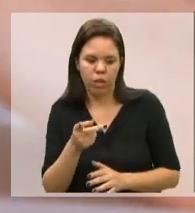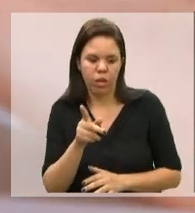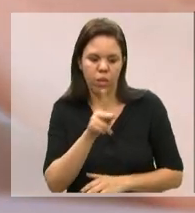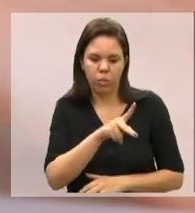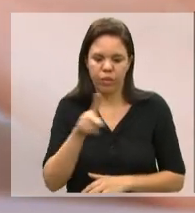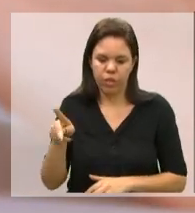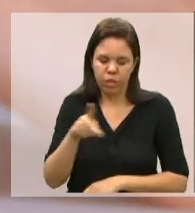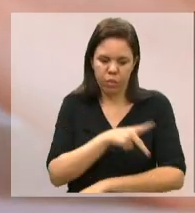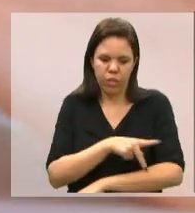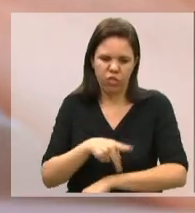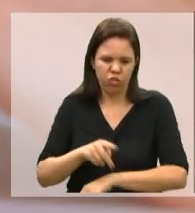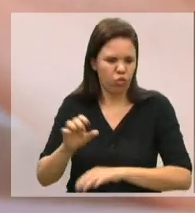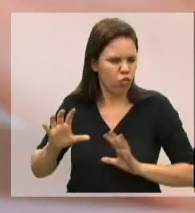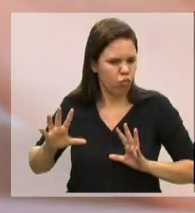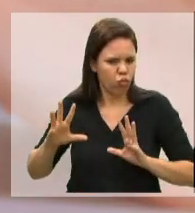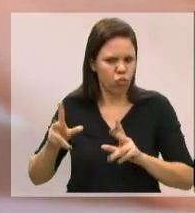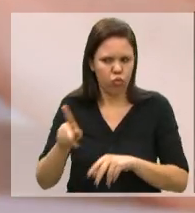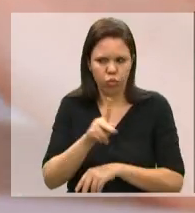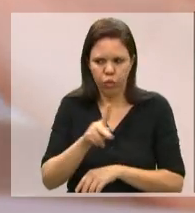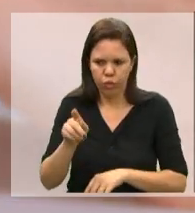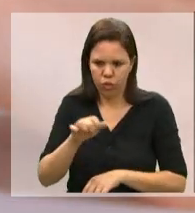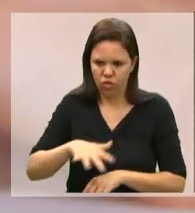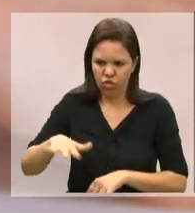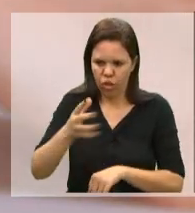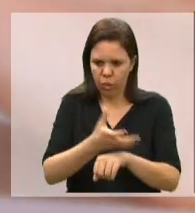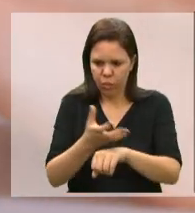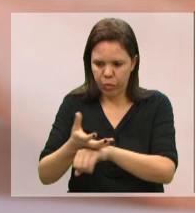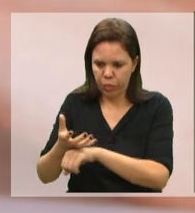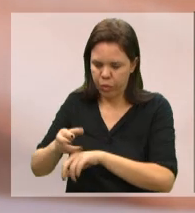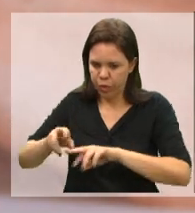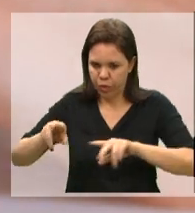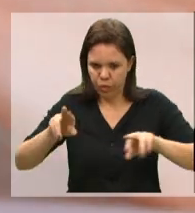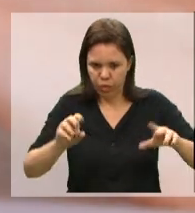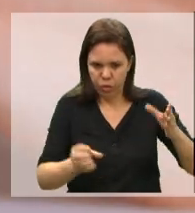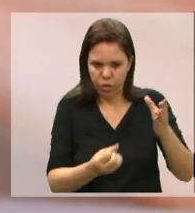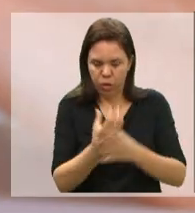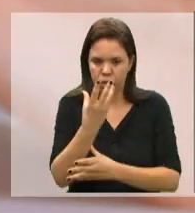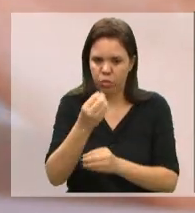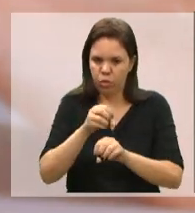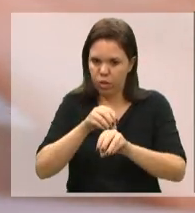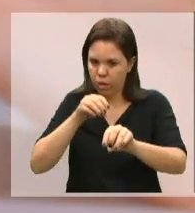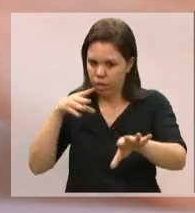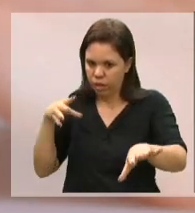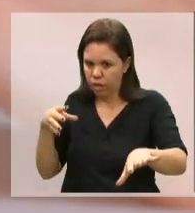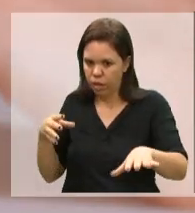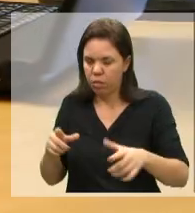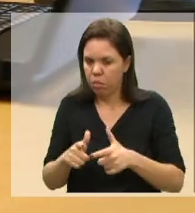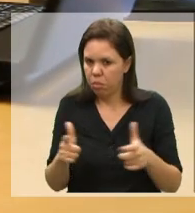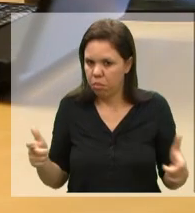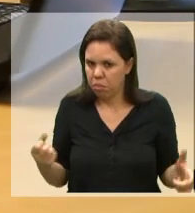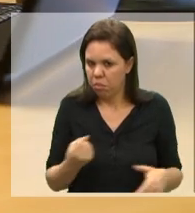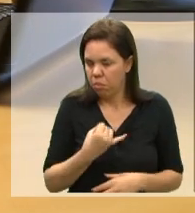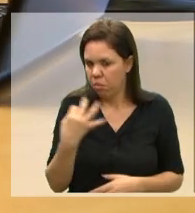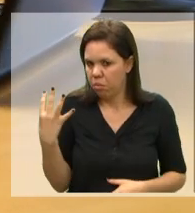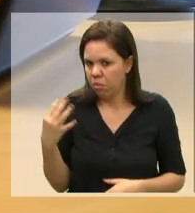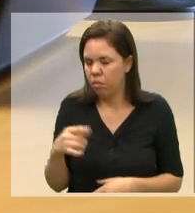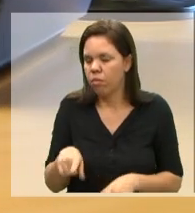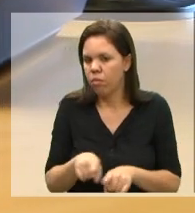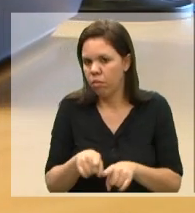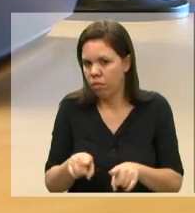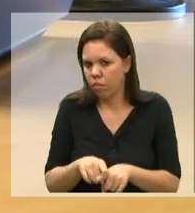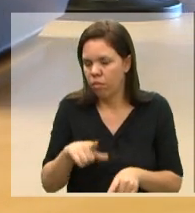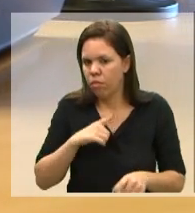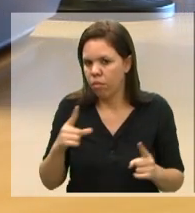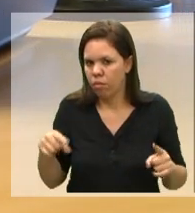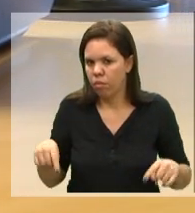da pedagogia, dessa coisa tudo no EAD, e hoje a gente sabe que isso acontece de uma forma muito mais intensa, a gente também tem